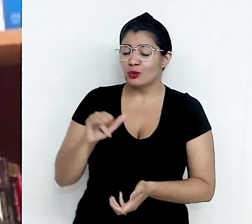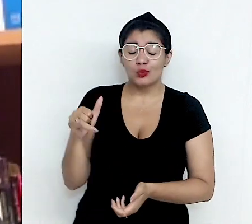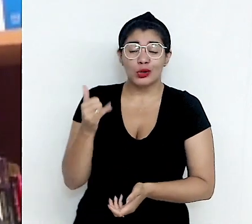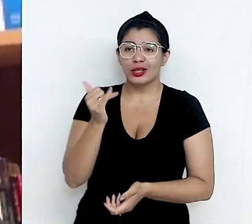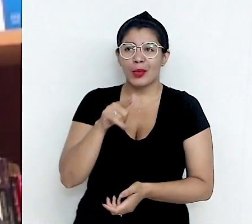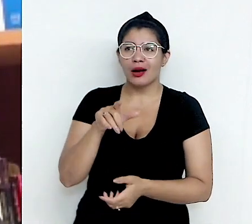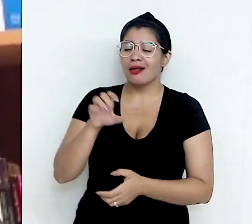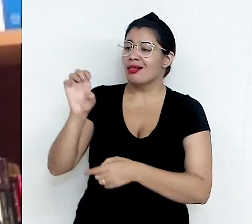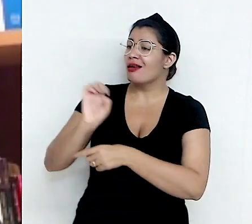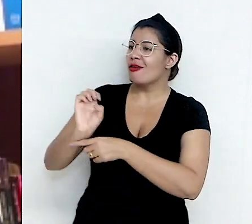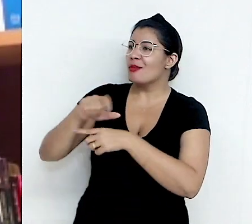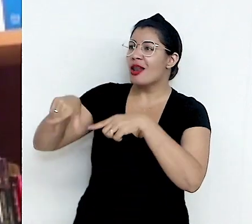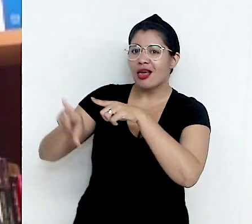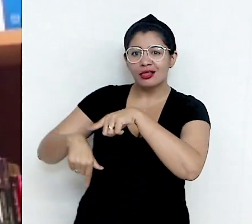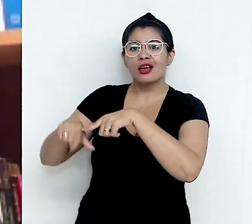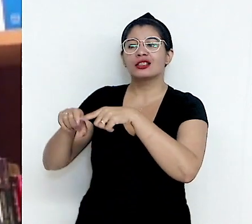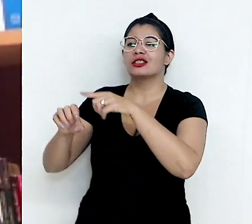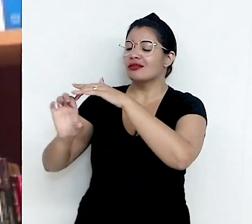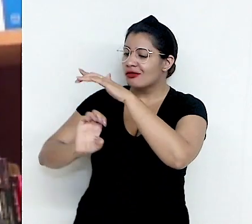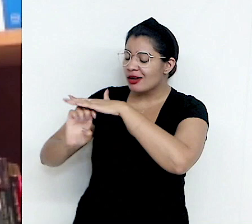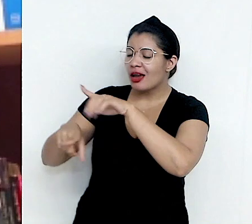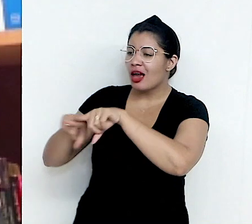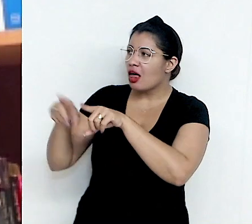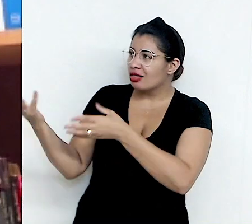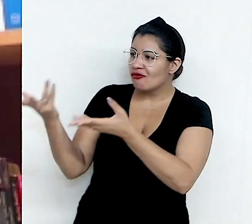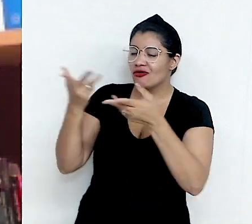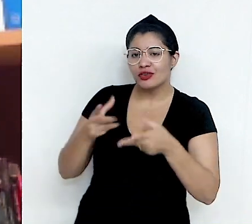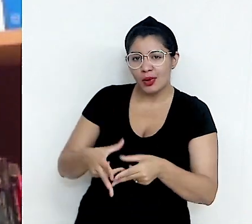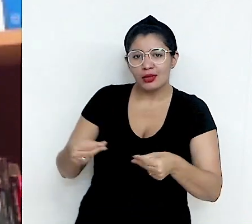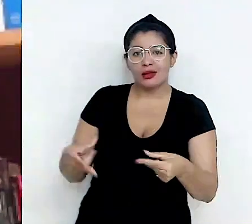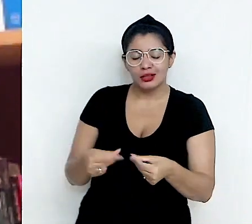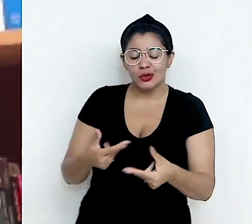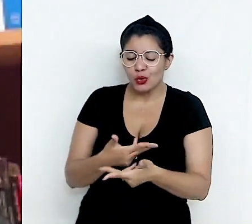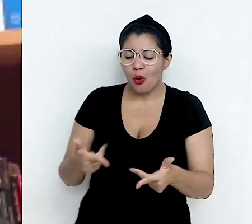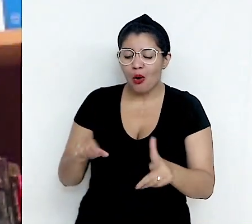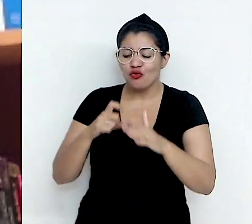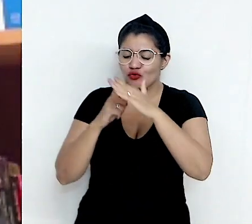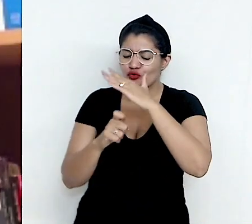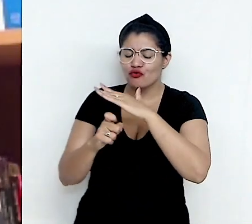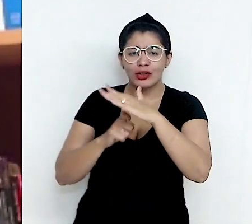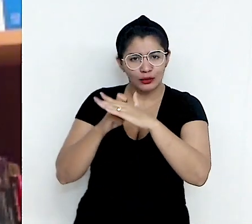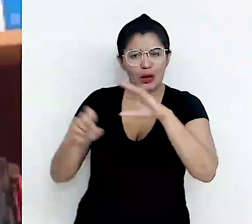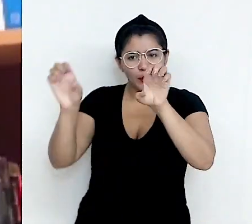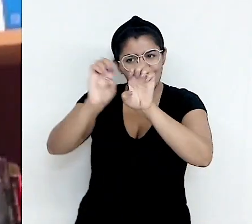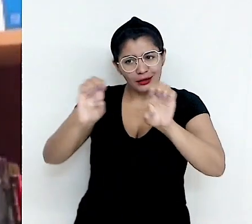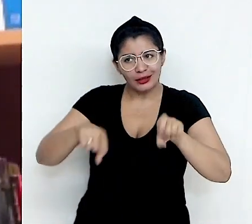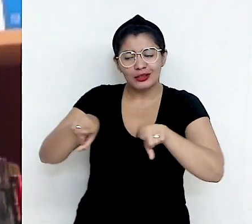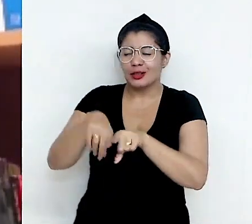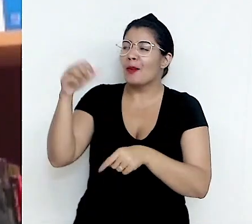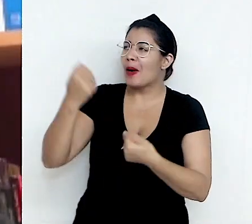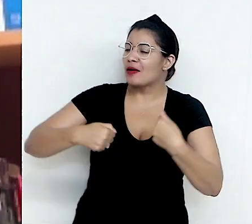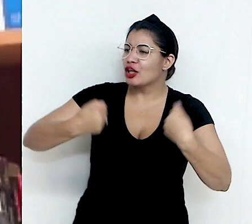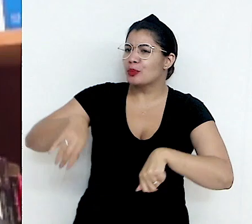oportunidade para empresas brasileiras que queiram atrair investimento japonês os investimentos em infraestrutura Brasil